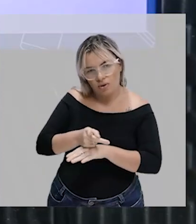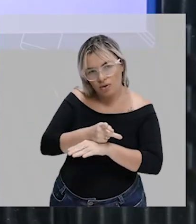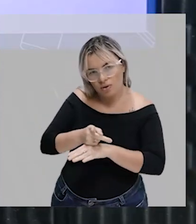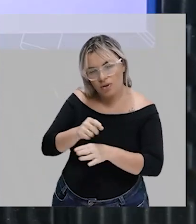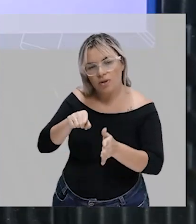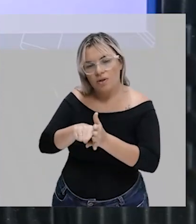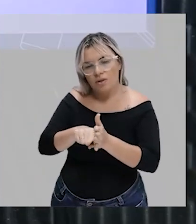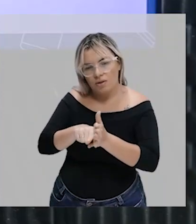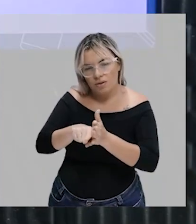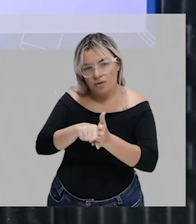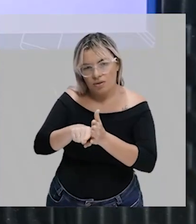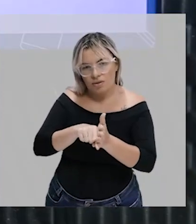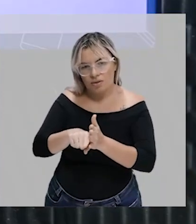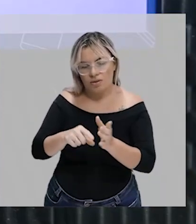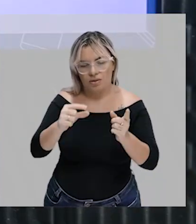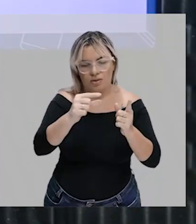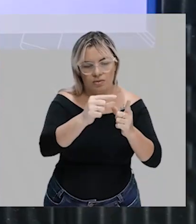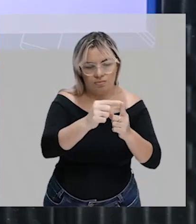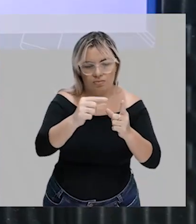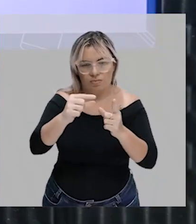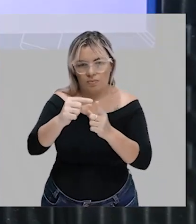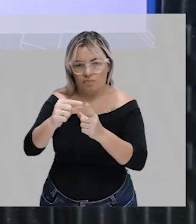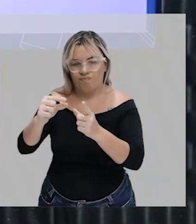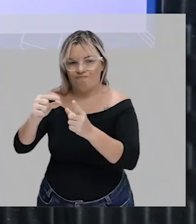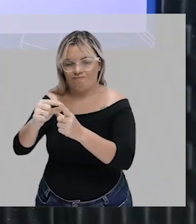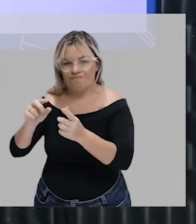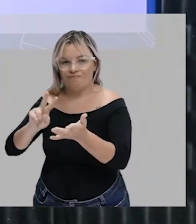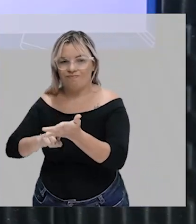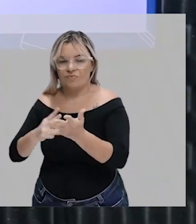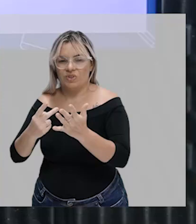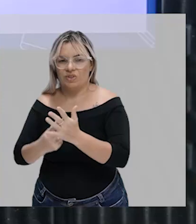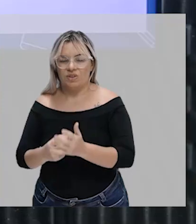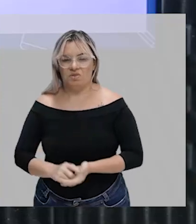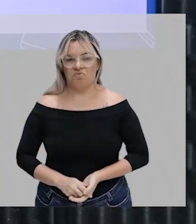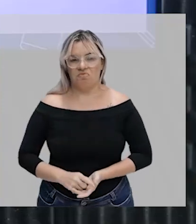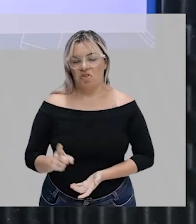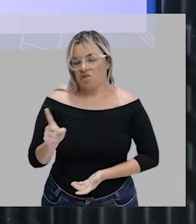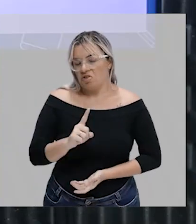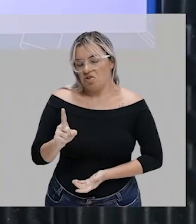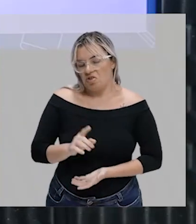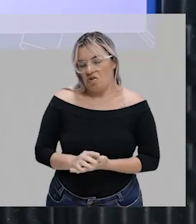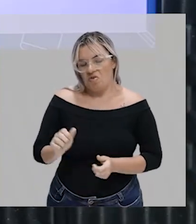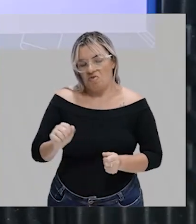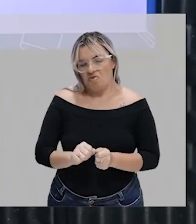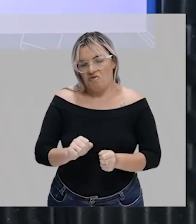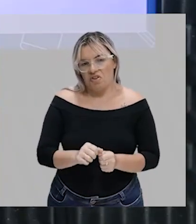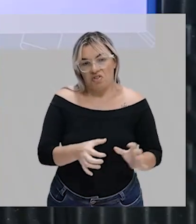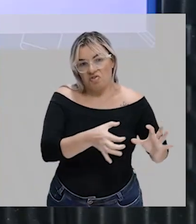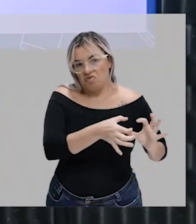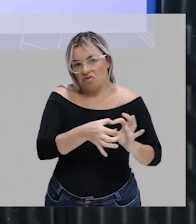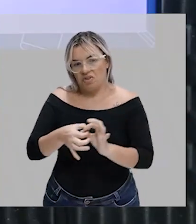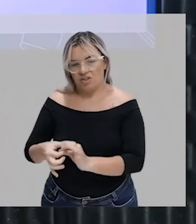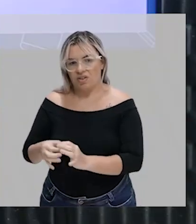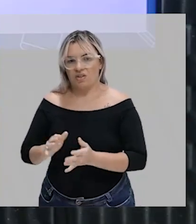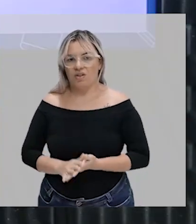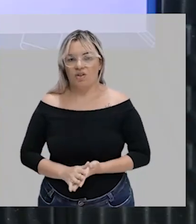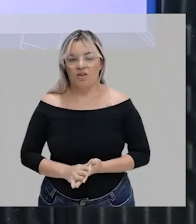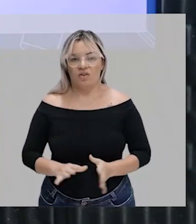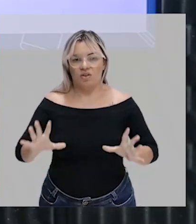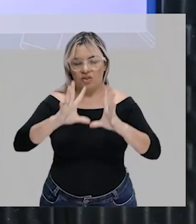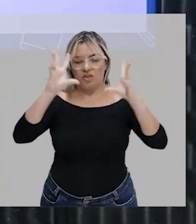lá. Sem fazer nenhum tipo de contextualização. Quando você terminar de fazer